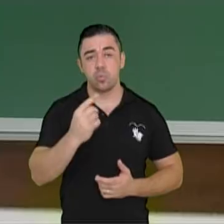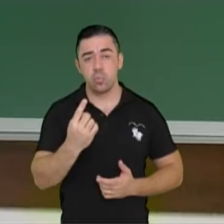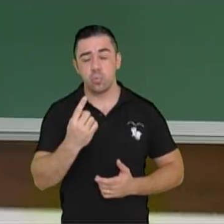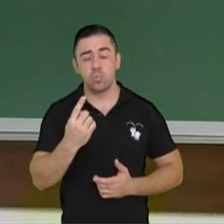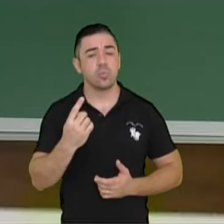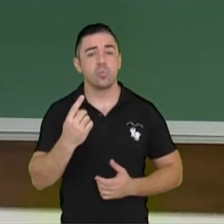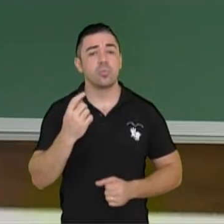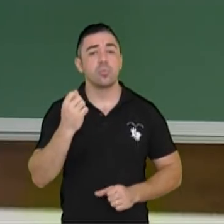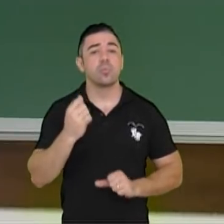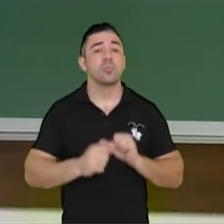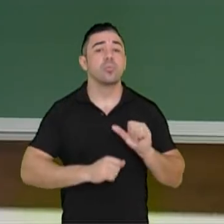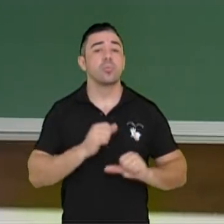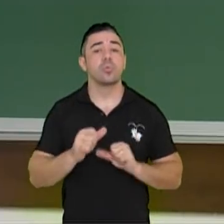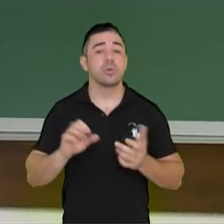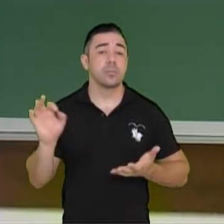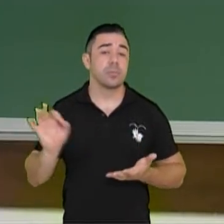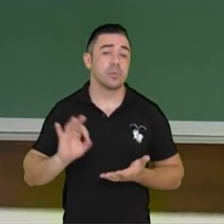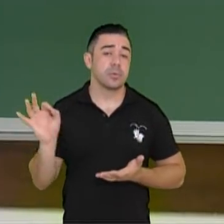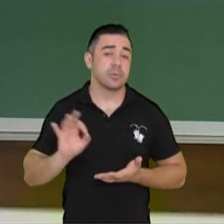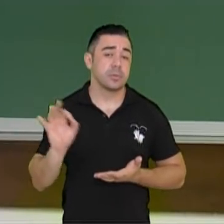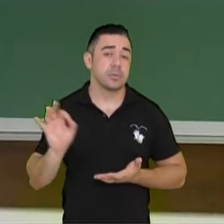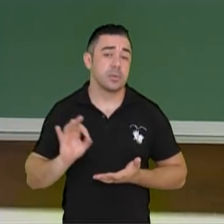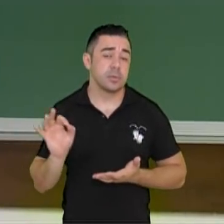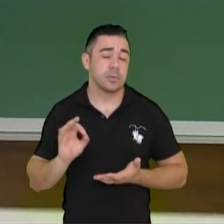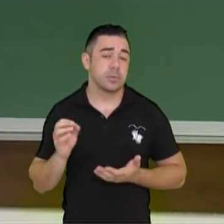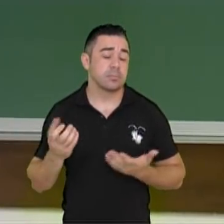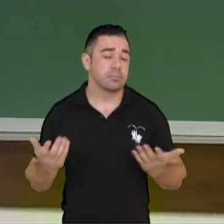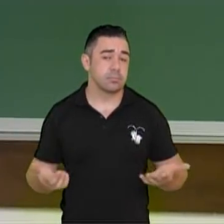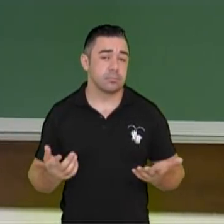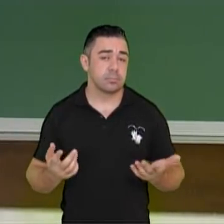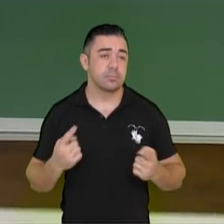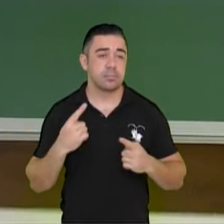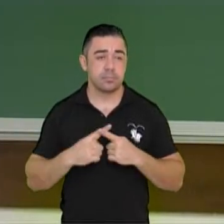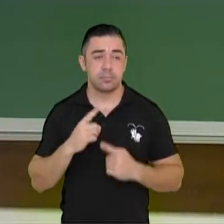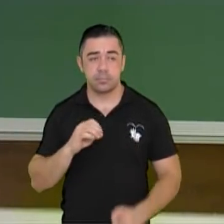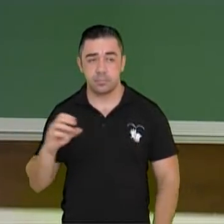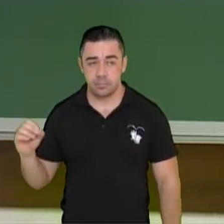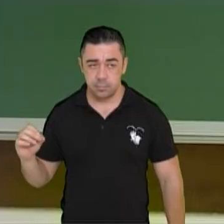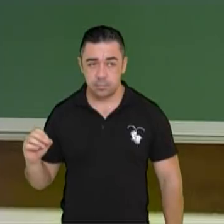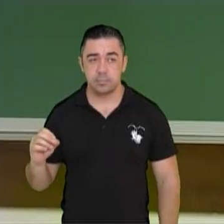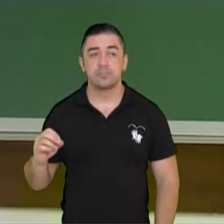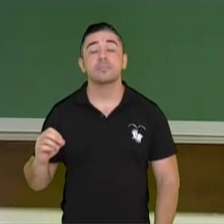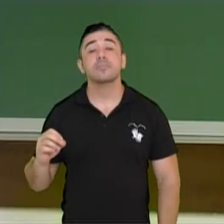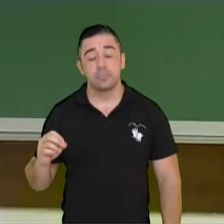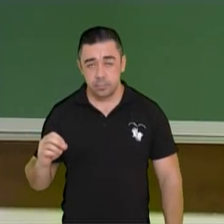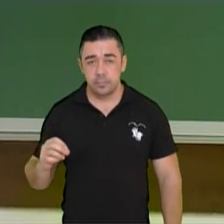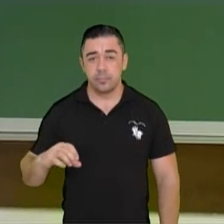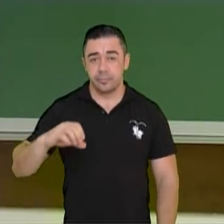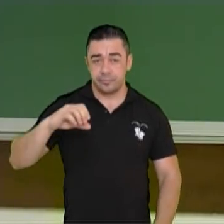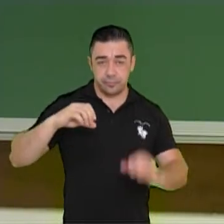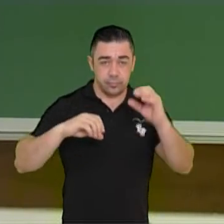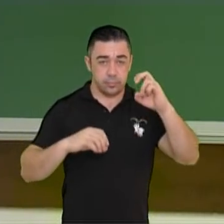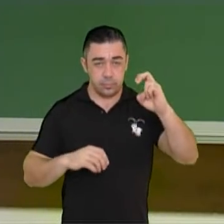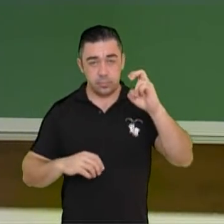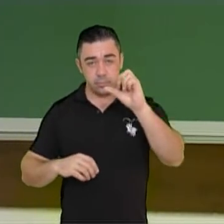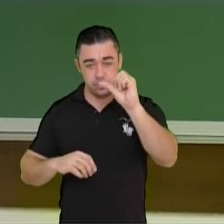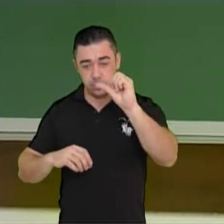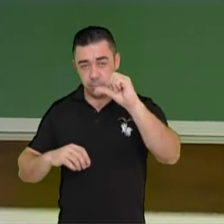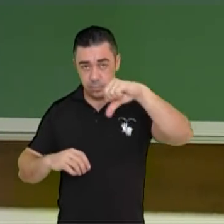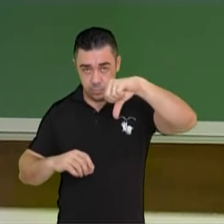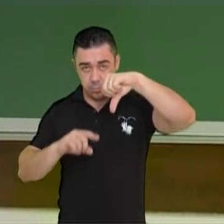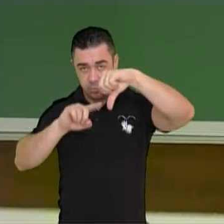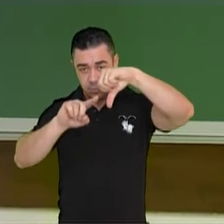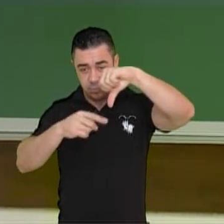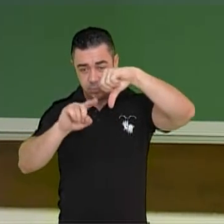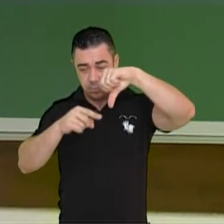59,01, para transformar em porcentagem, multiplicamos por 100. A vírgula sai entre o 9 e o 0, onde ela estava,